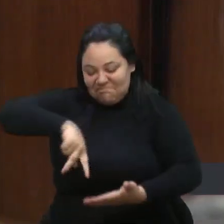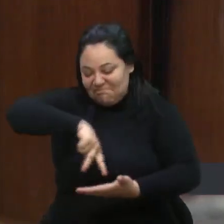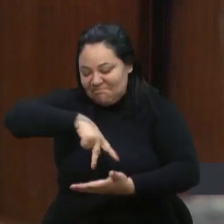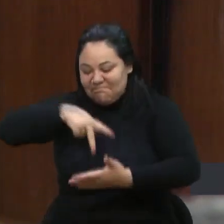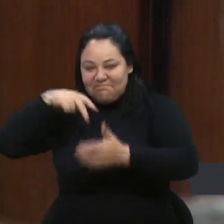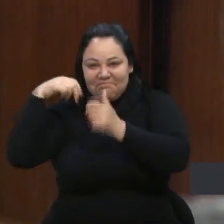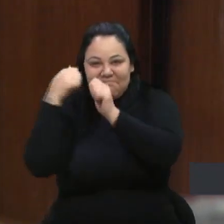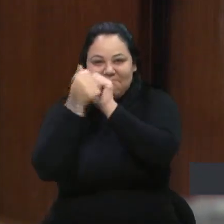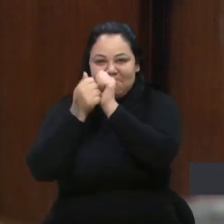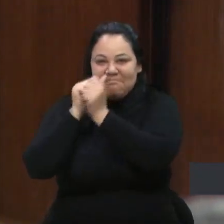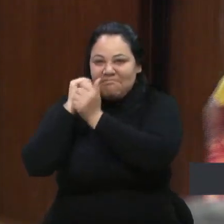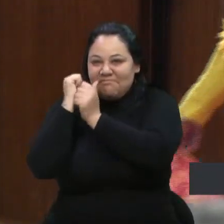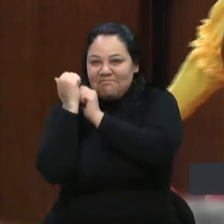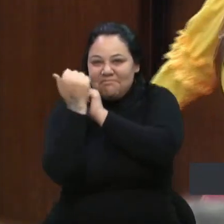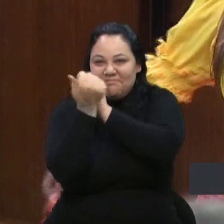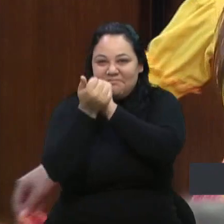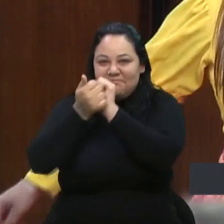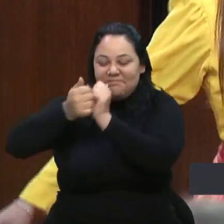chimarrita, ya.